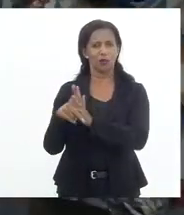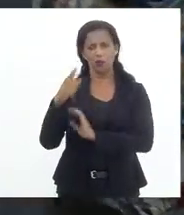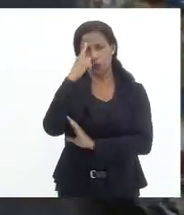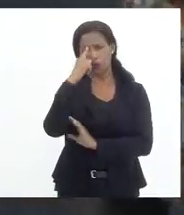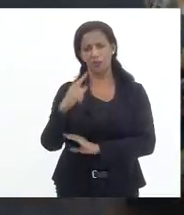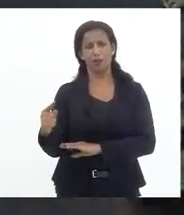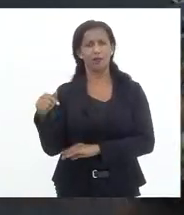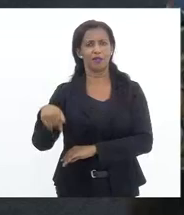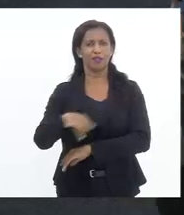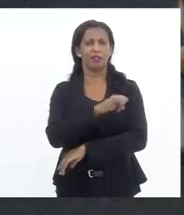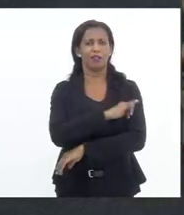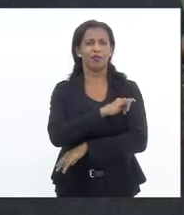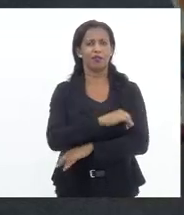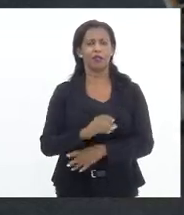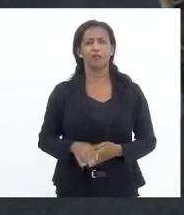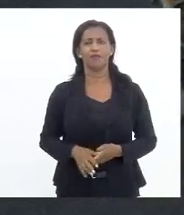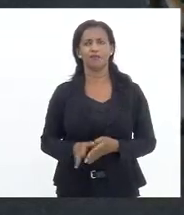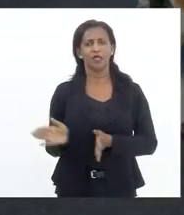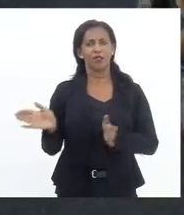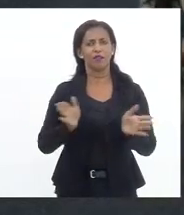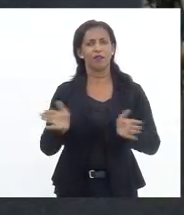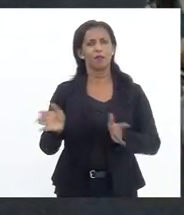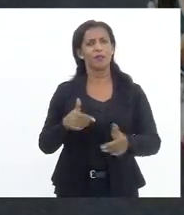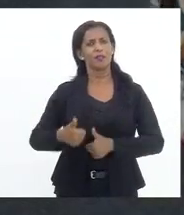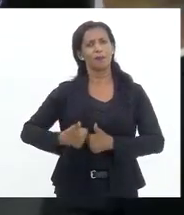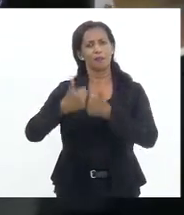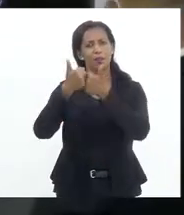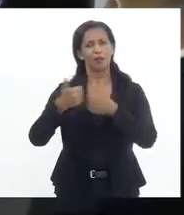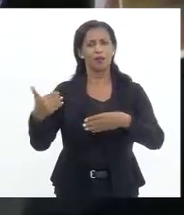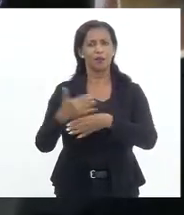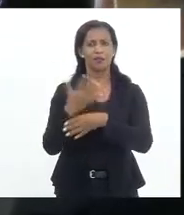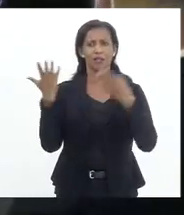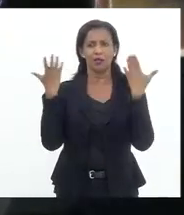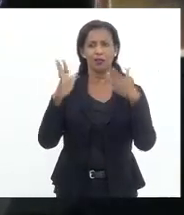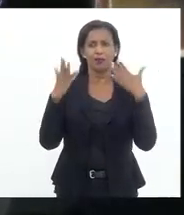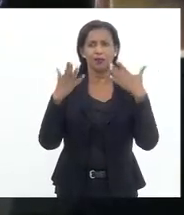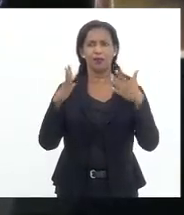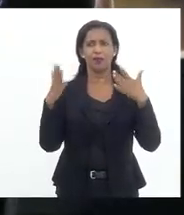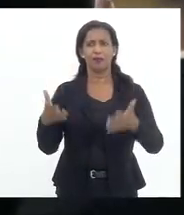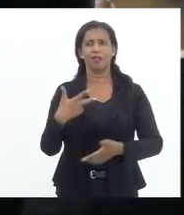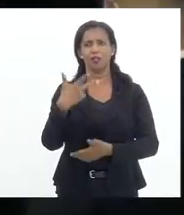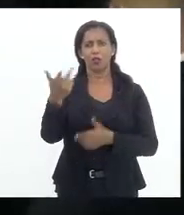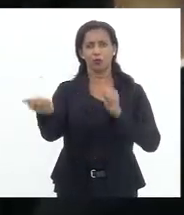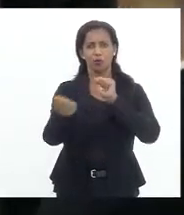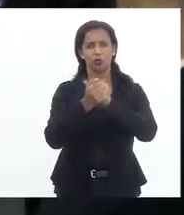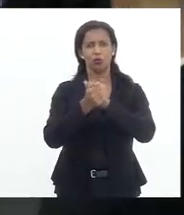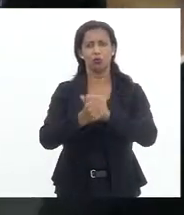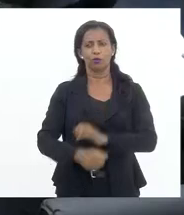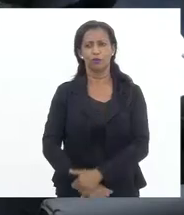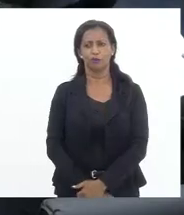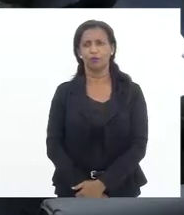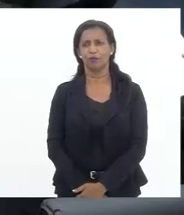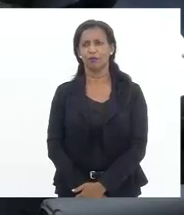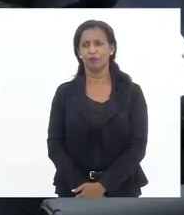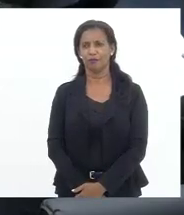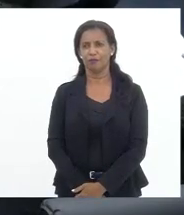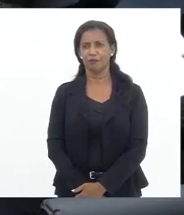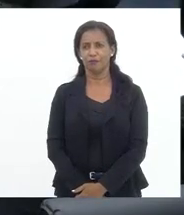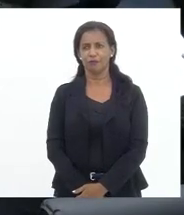Rio, tentando viabilizar melhorias para a sua cidade. Parabéns, Cezinha. Tamo junto.